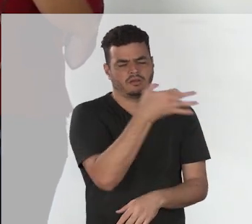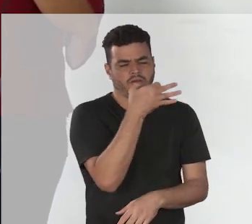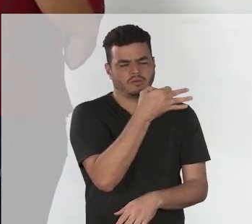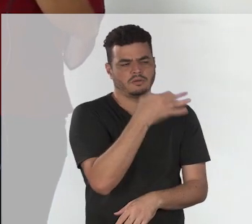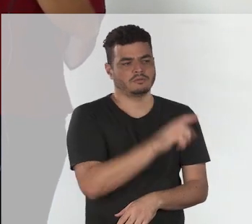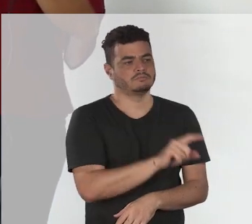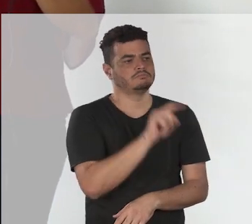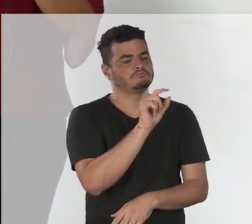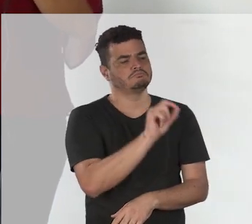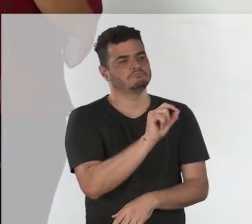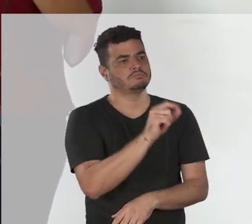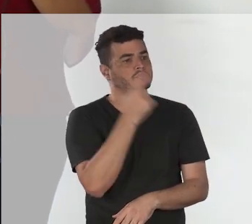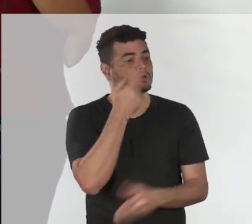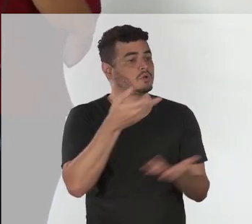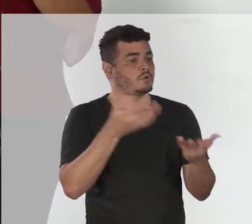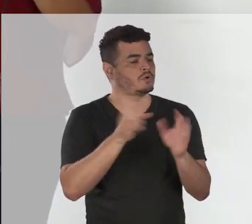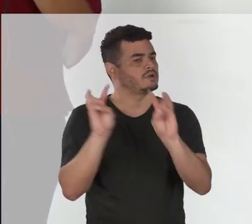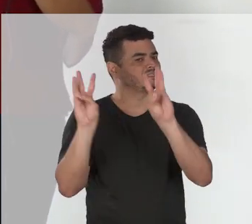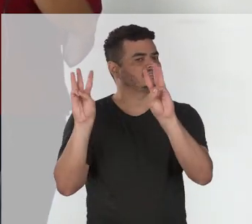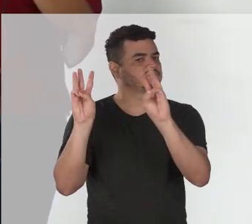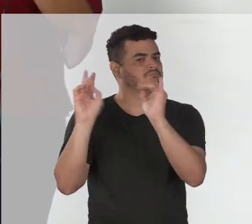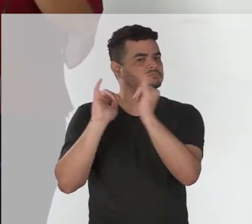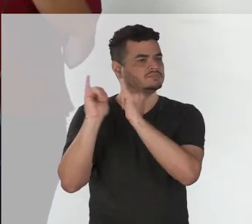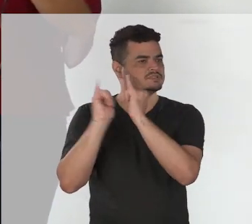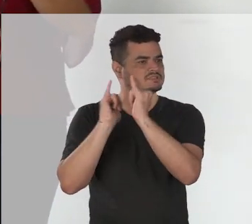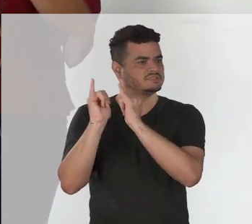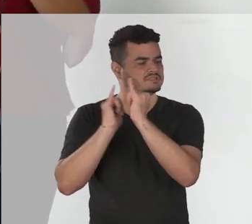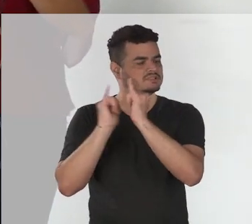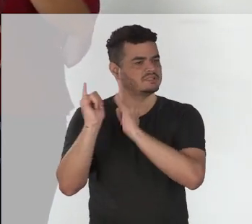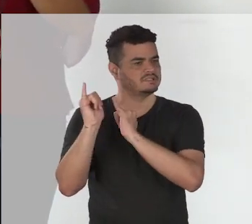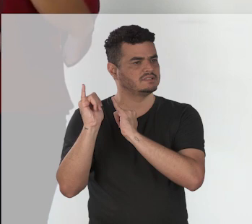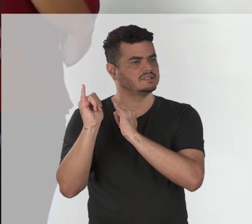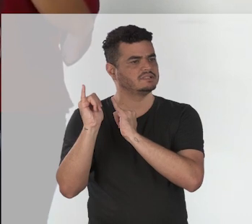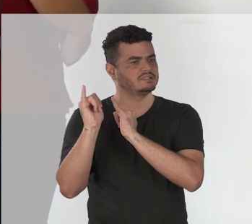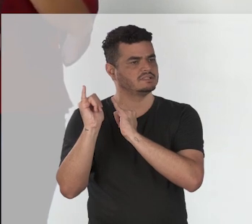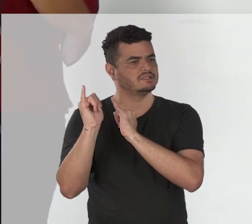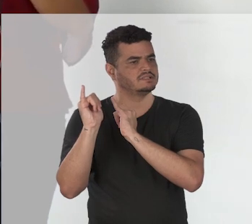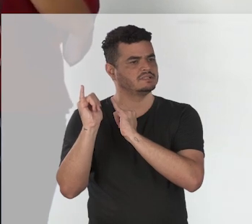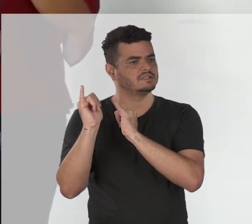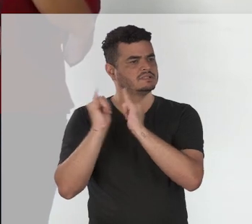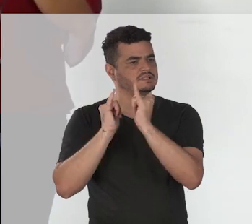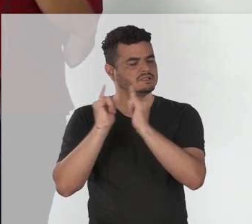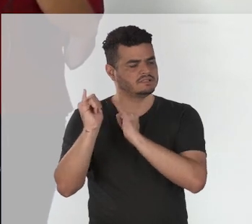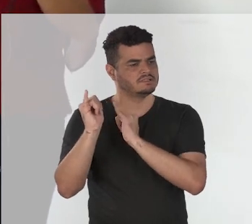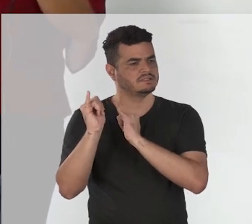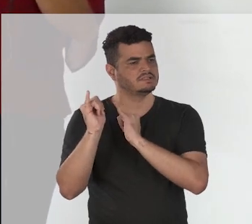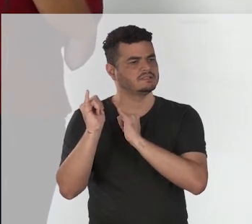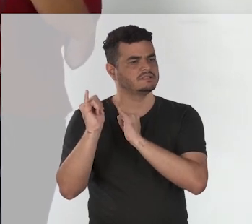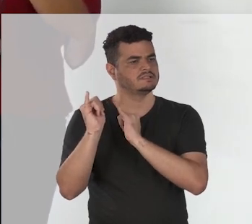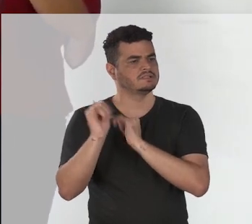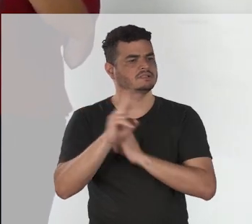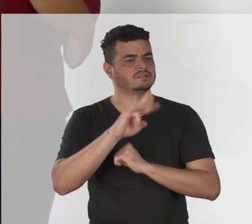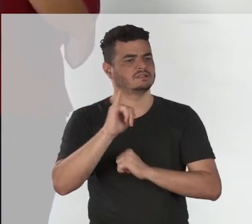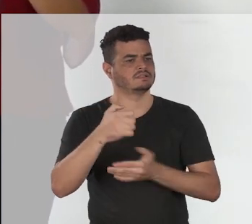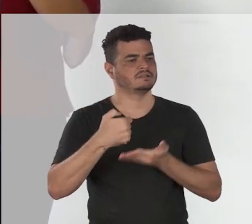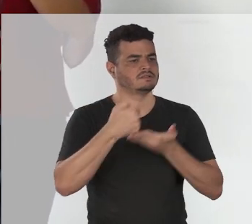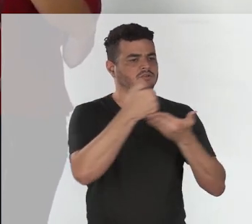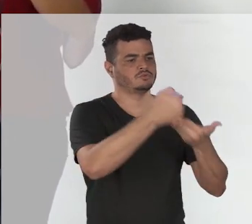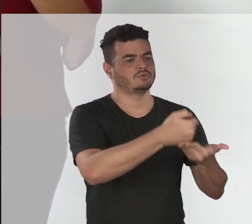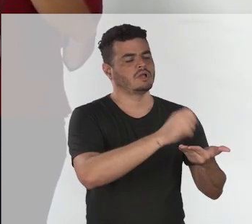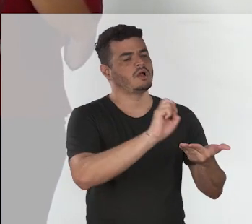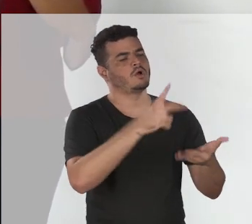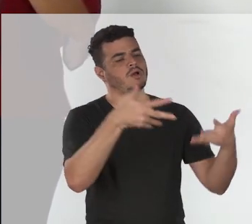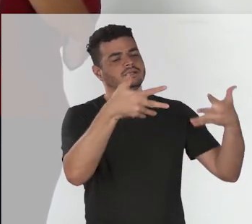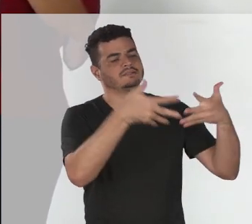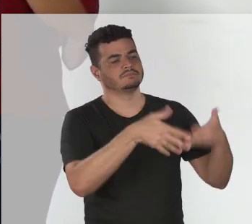que a internet atrapalha um pouquinho a vocês, como escritores, como,